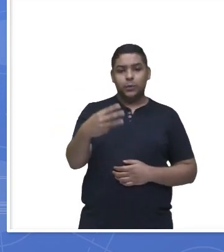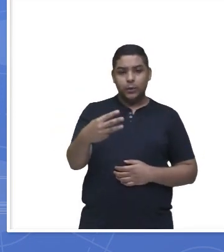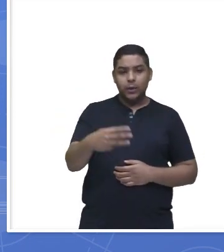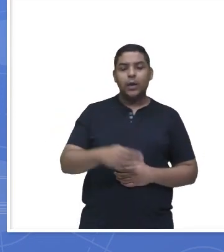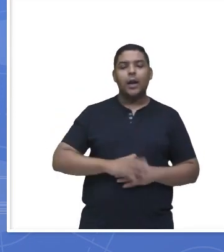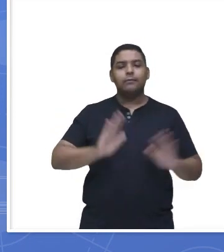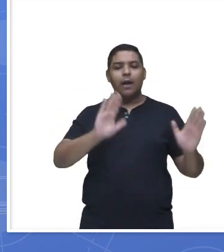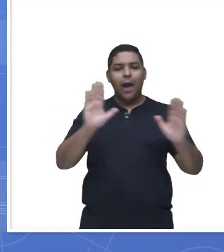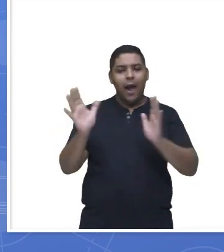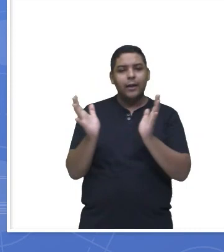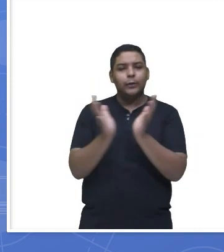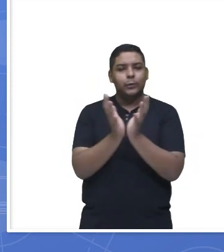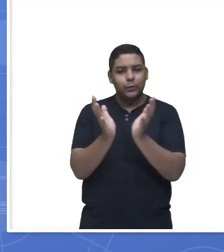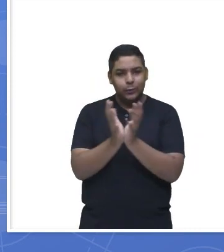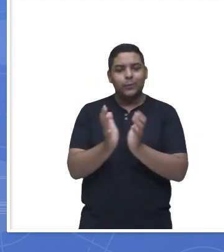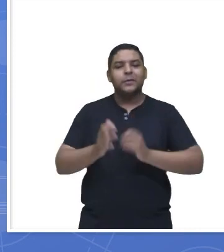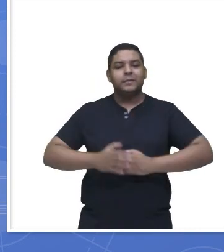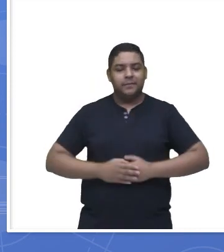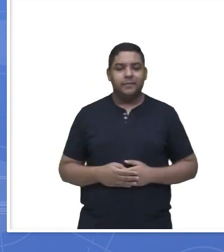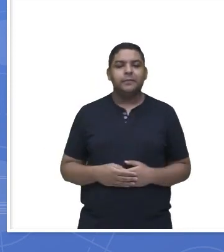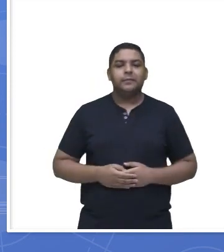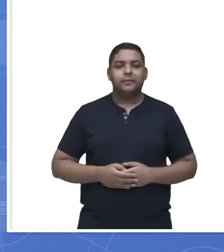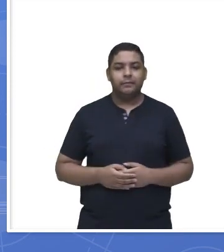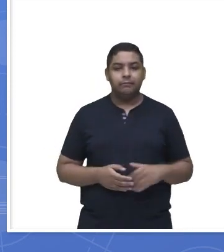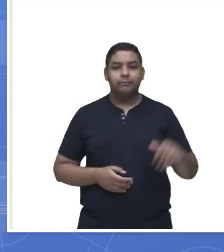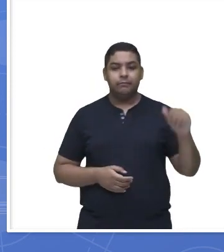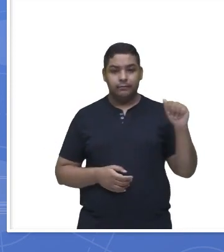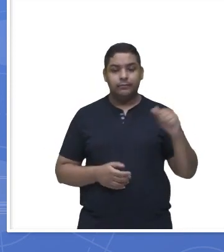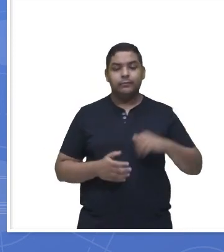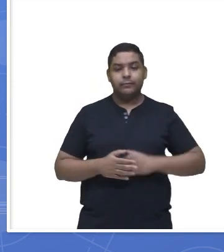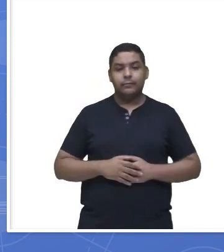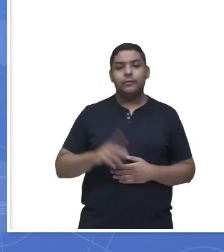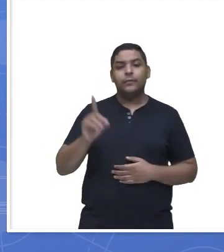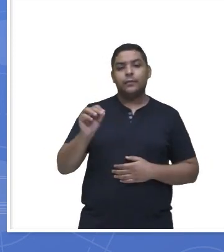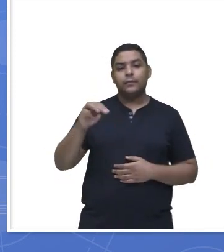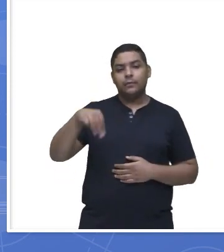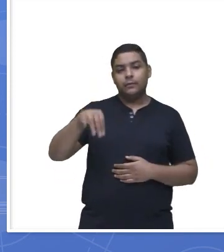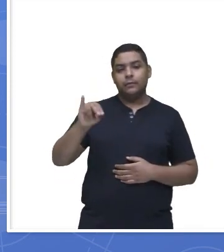para a sua turma, acha que é a letra A. Domini, eu